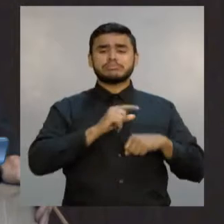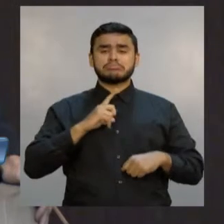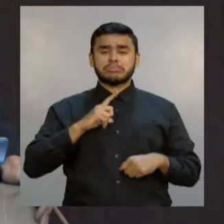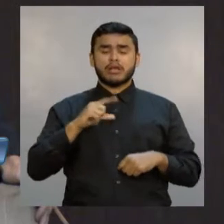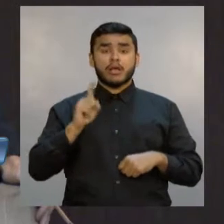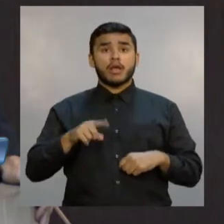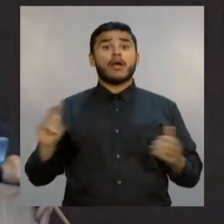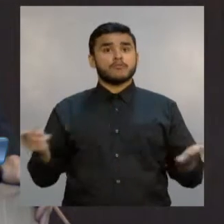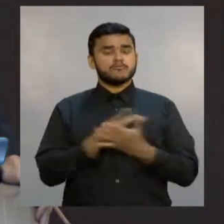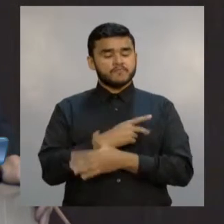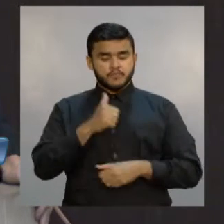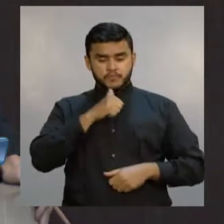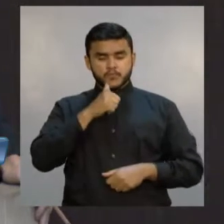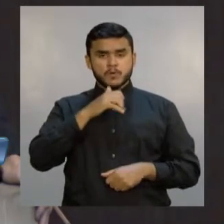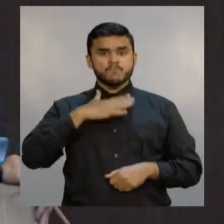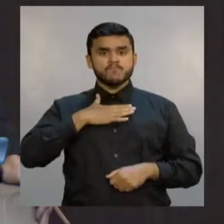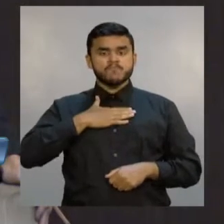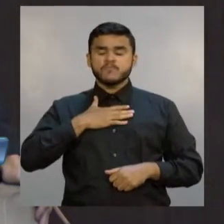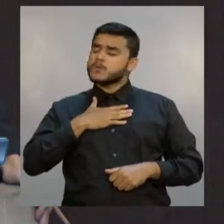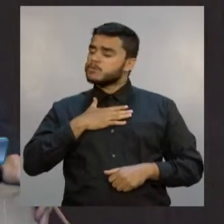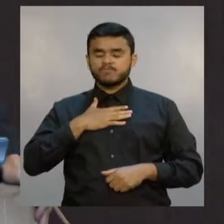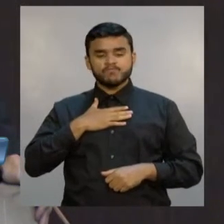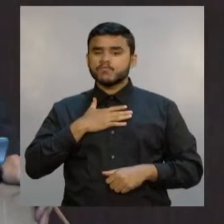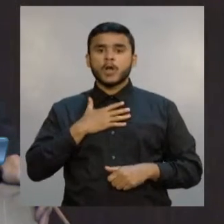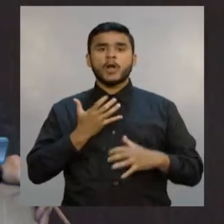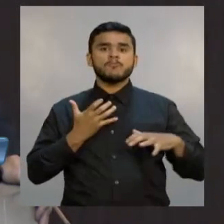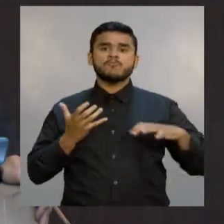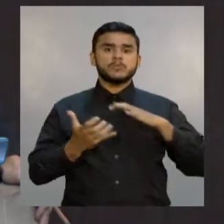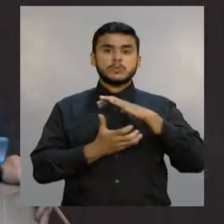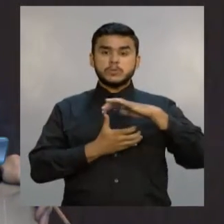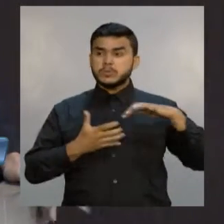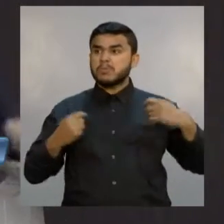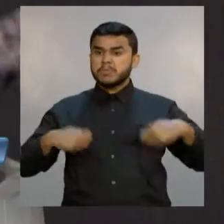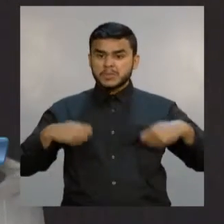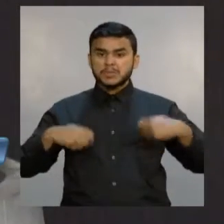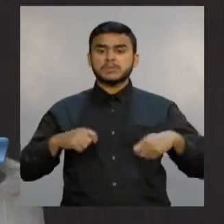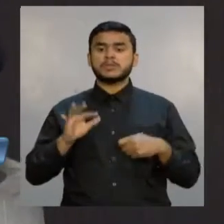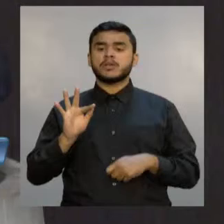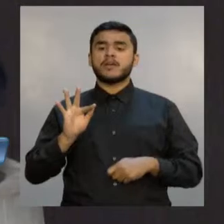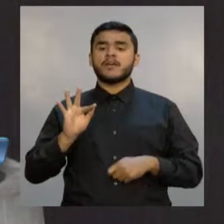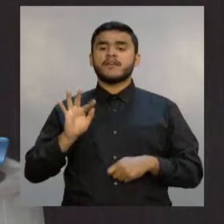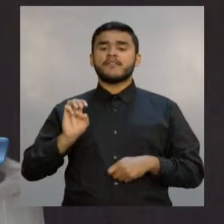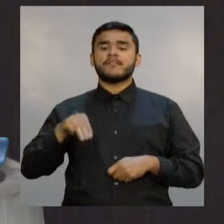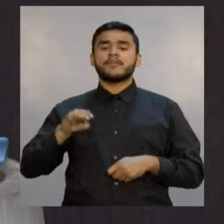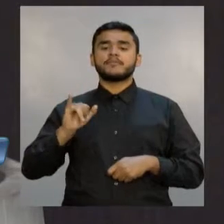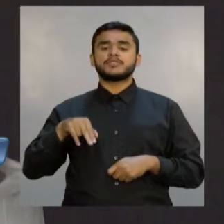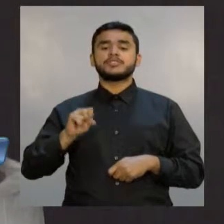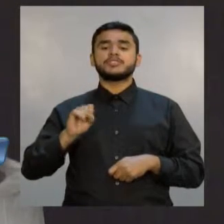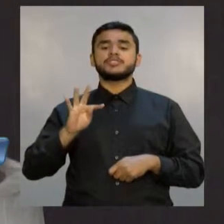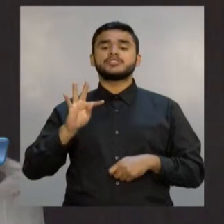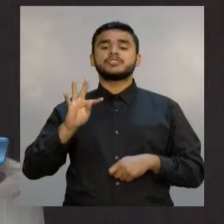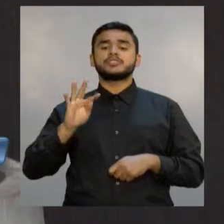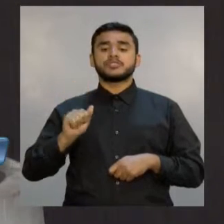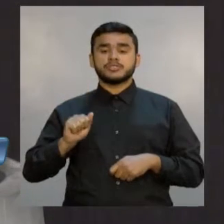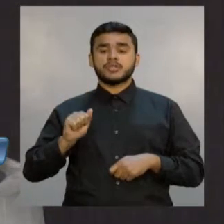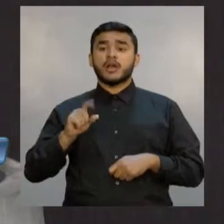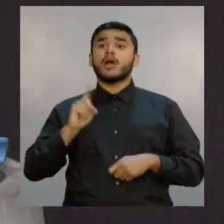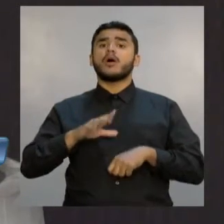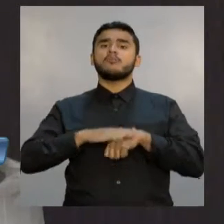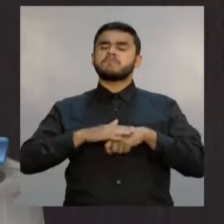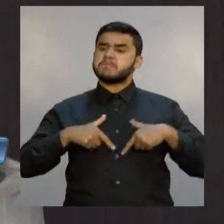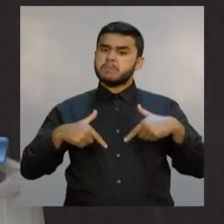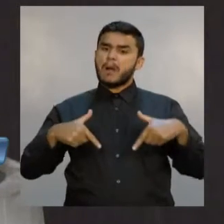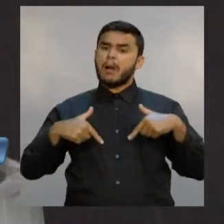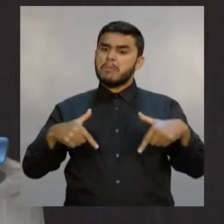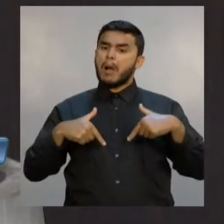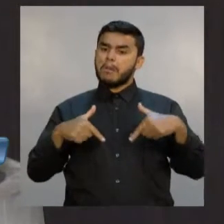uma greve feminista, por uma internacional feminista, uma organização internacional de mulheres que tem dado frutos,